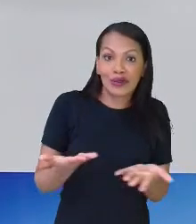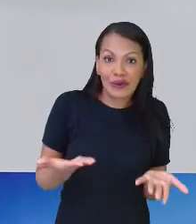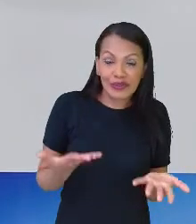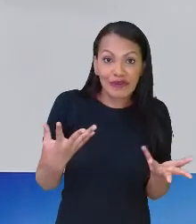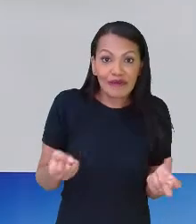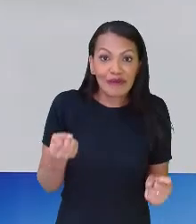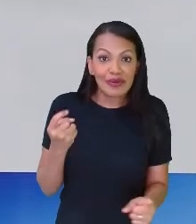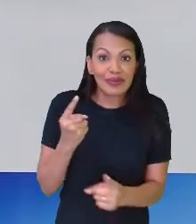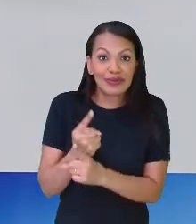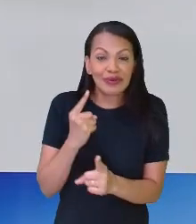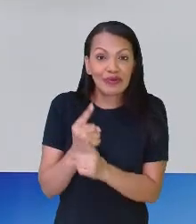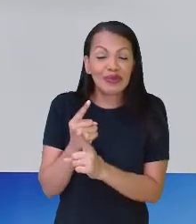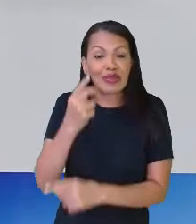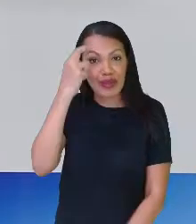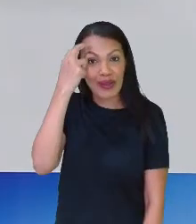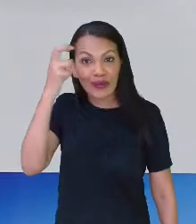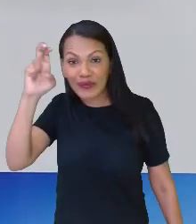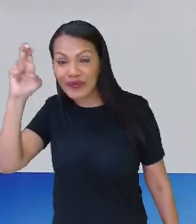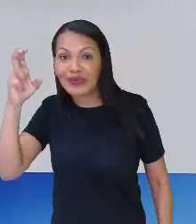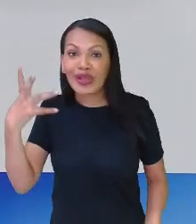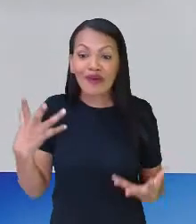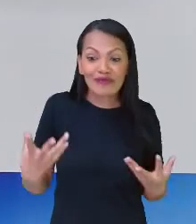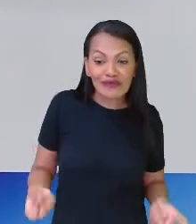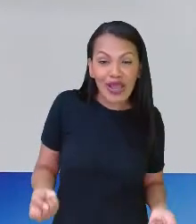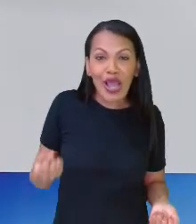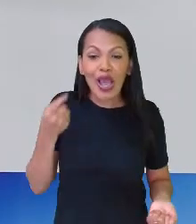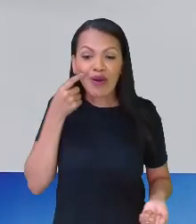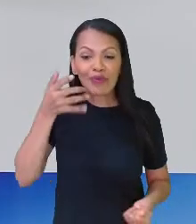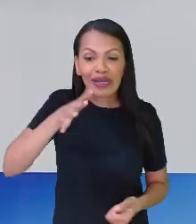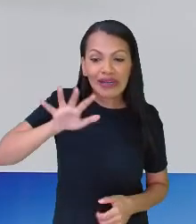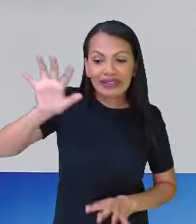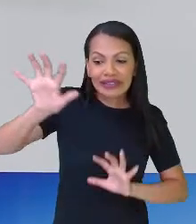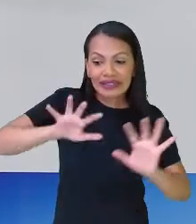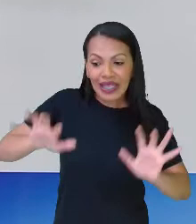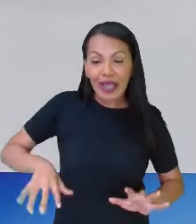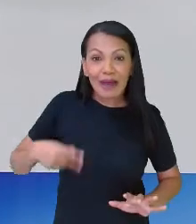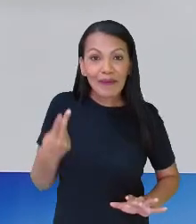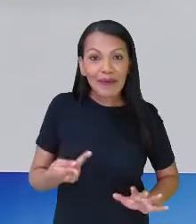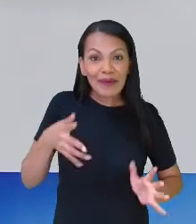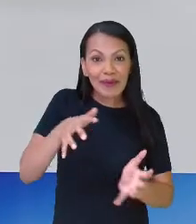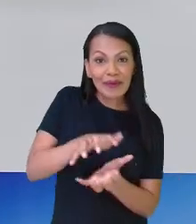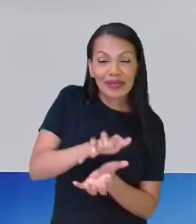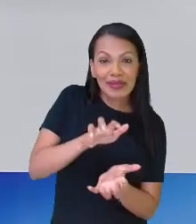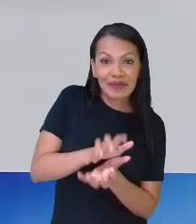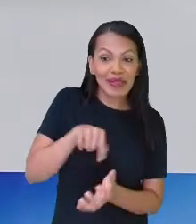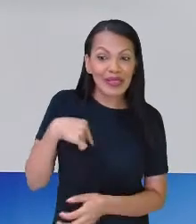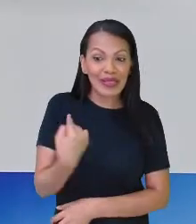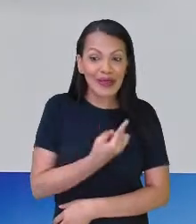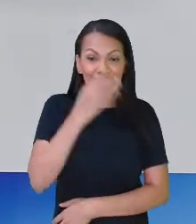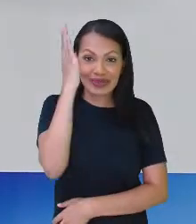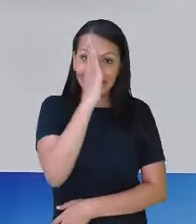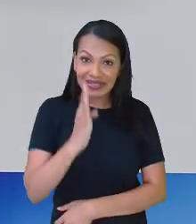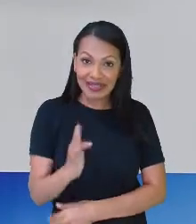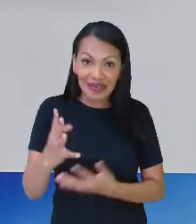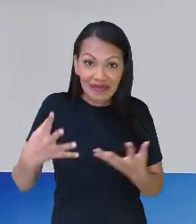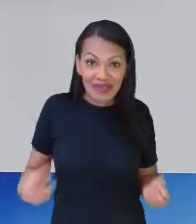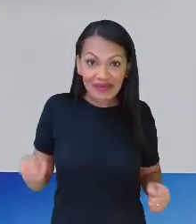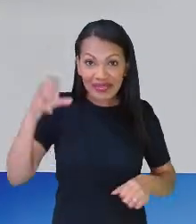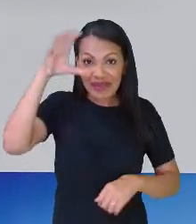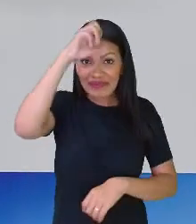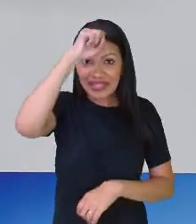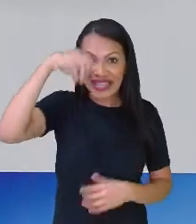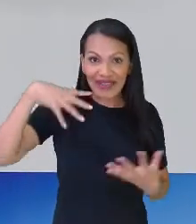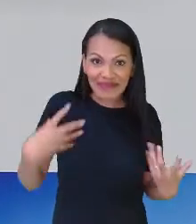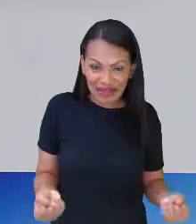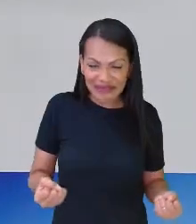sobre a nossa cultura, vamos falar um pouco mais sobre a nossa região aqui de Pernambuco, sobre o nosso Brasil. Vamos aprender um pouquinho